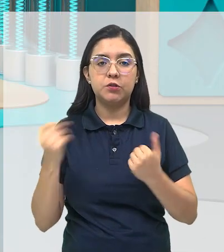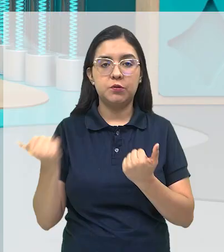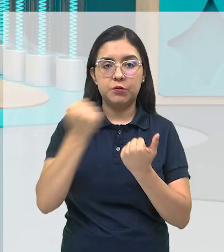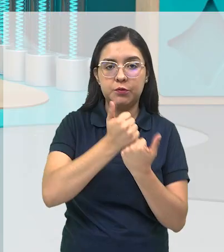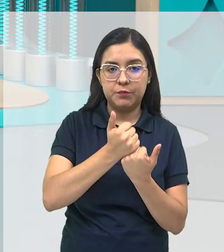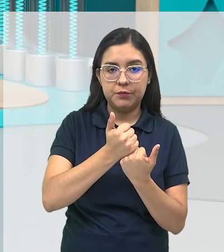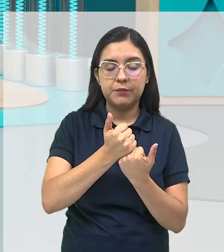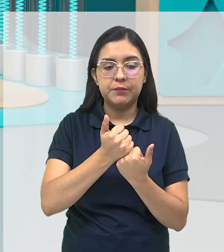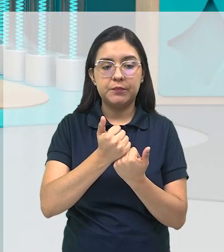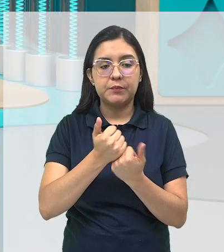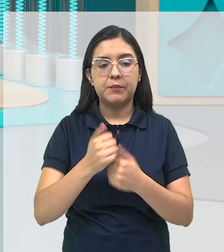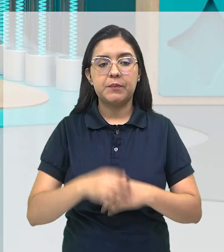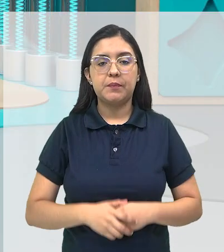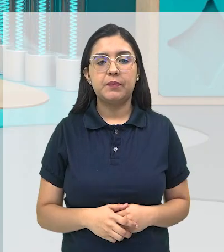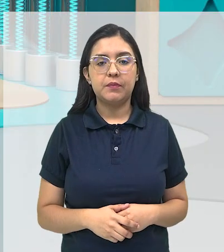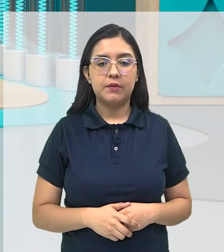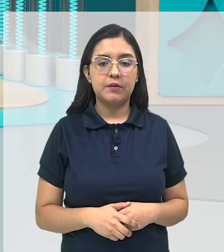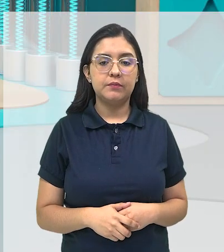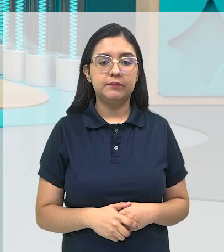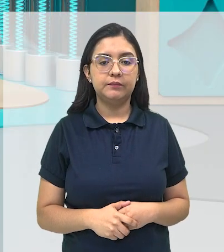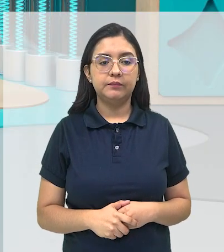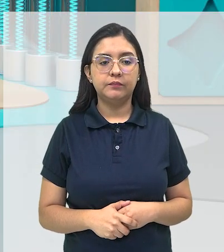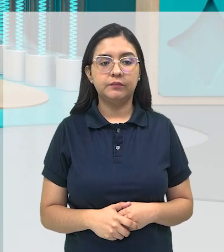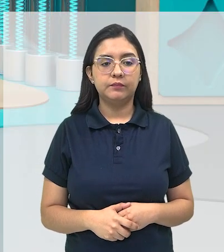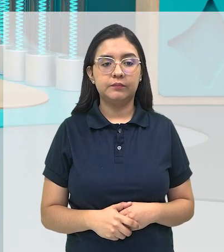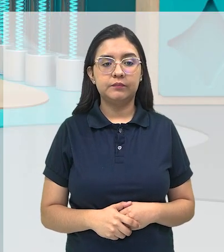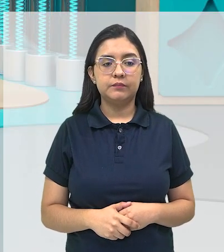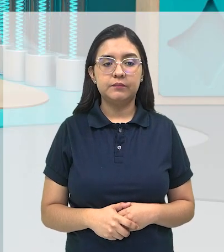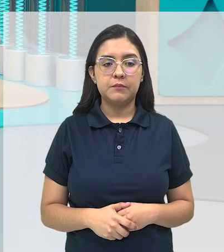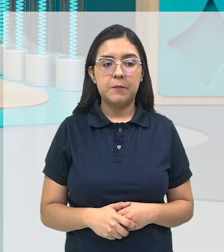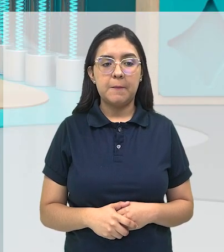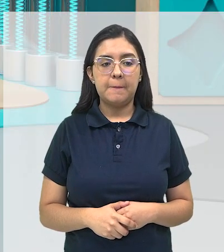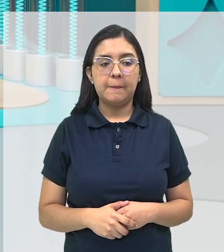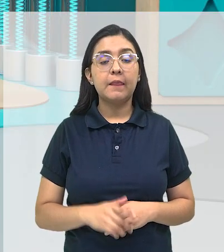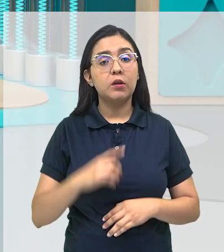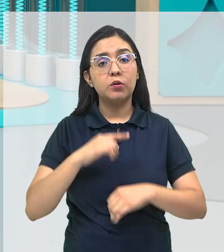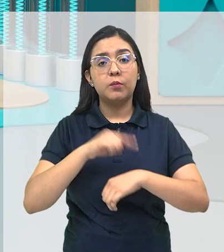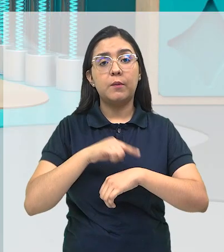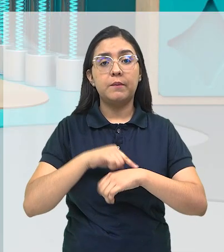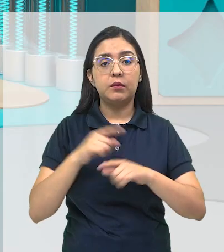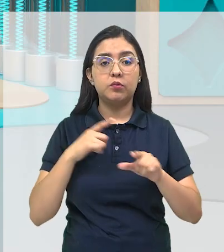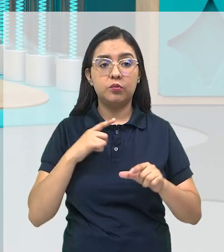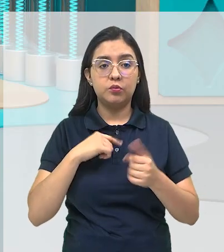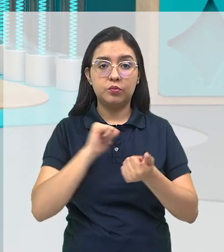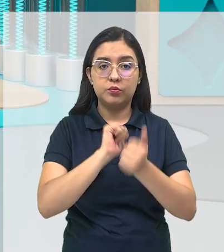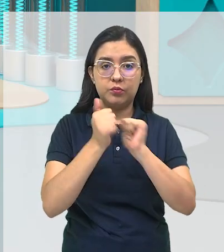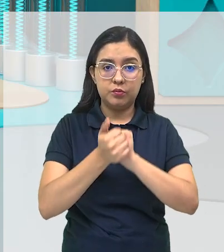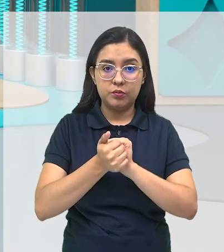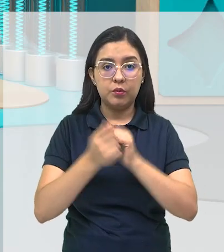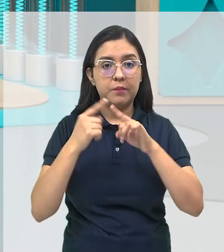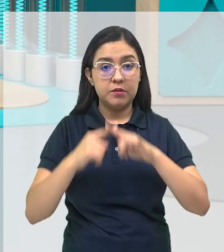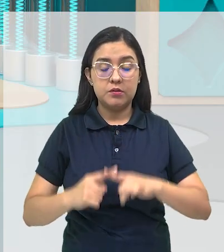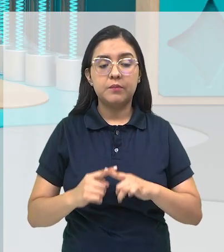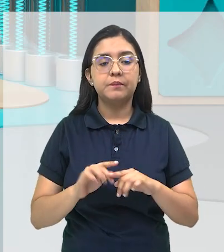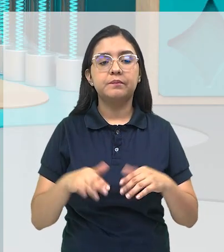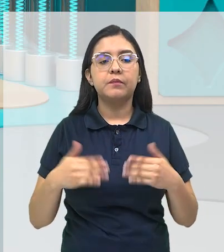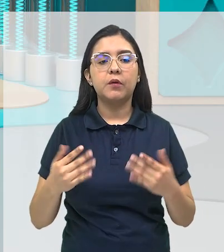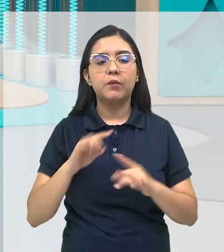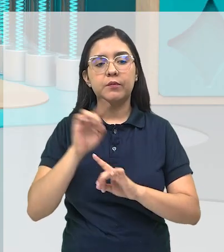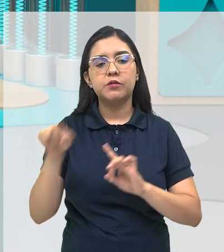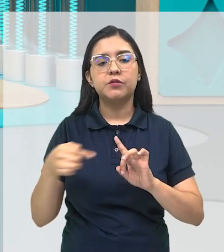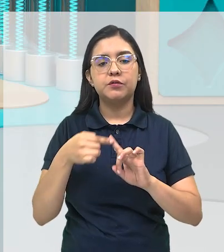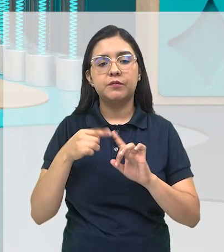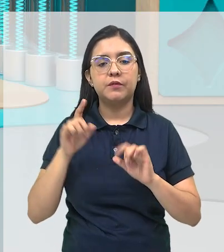para assumir ali o lugar do colega lesionado no momento da partida. O objetivo desse jogo